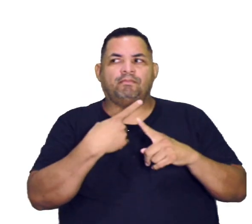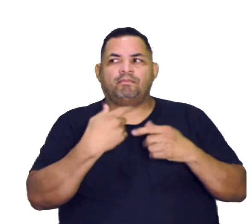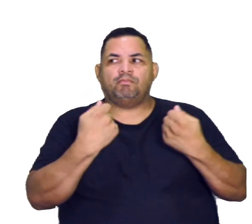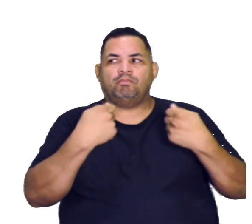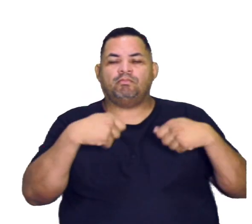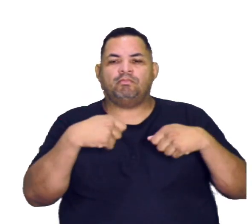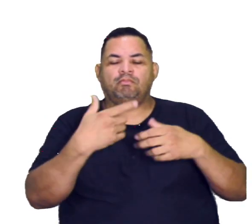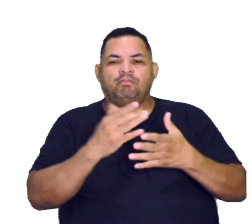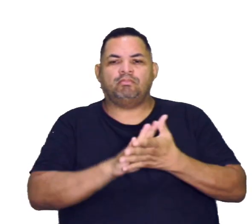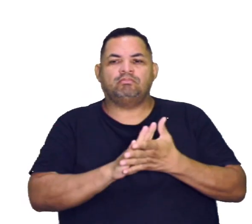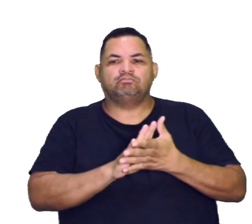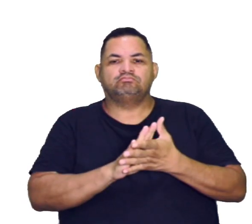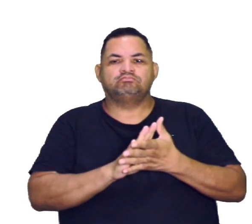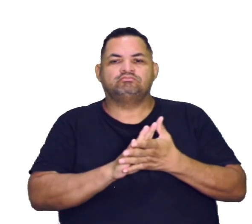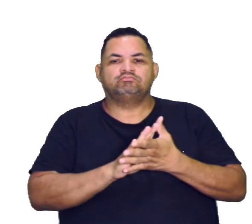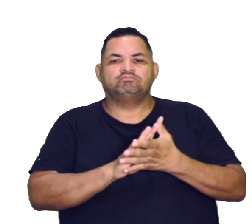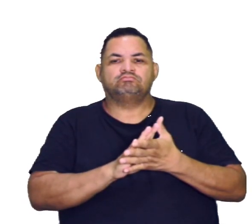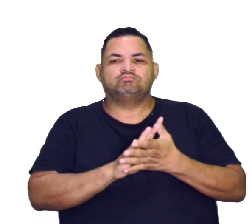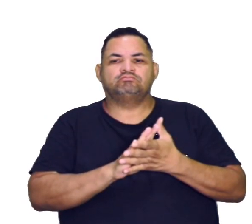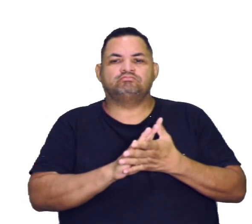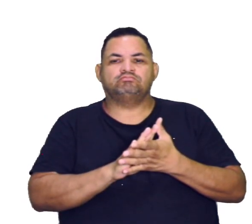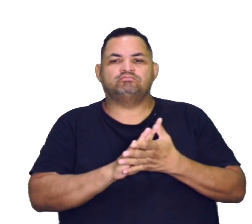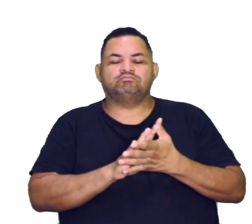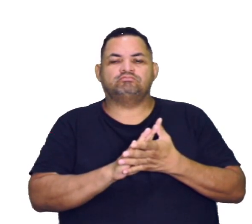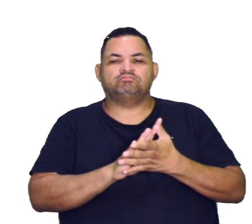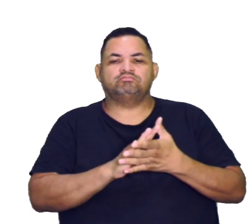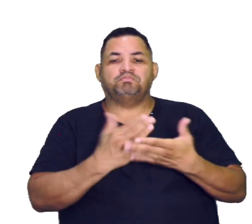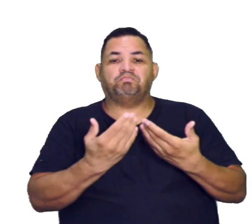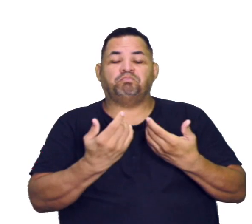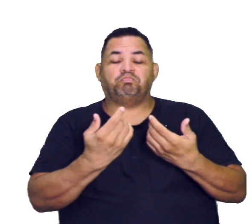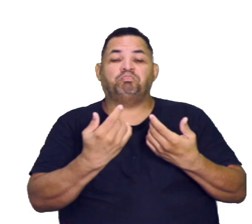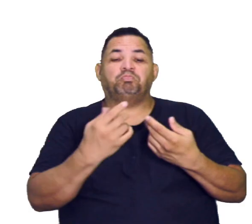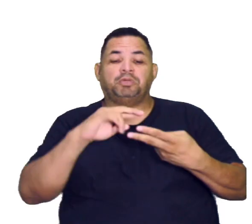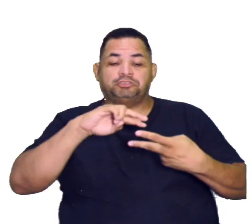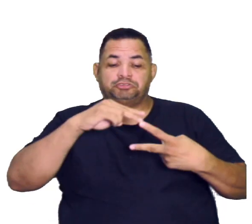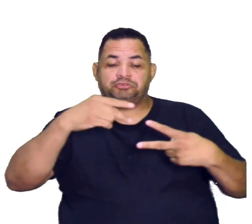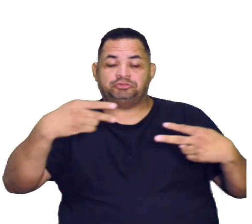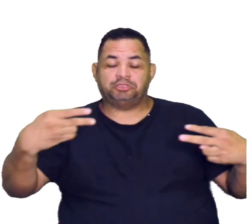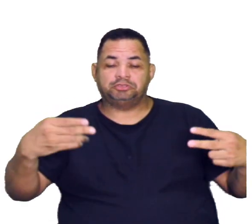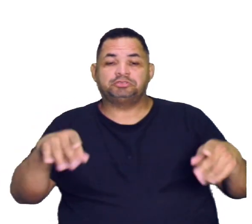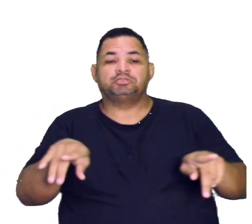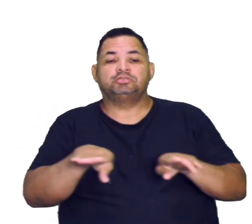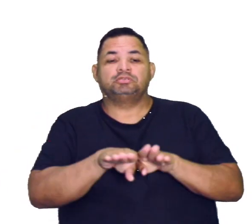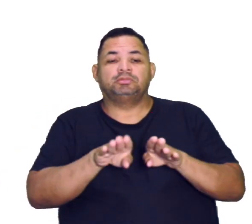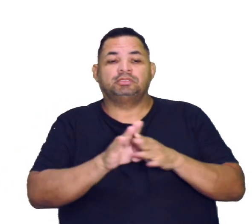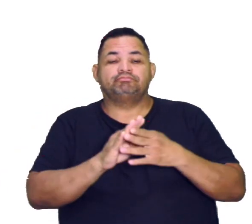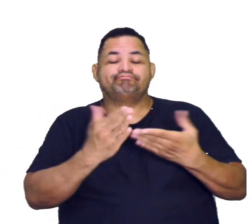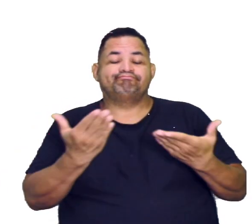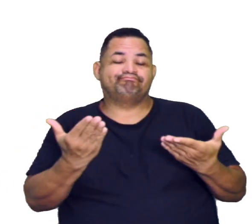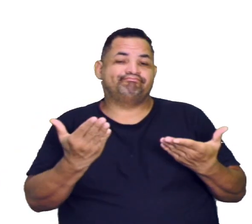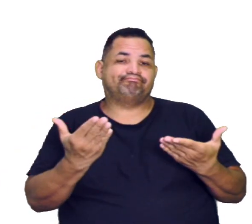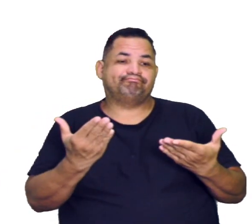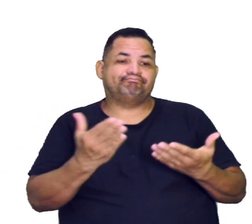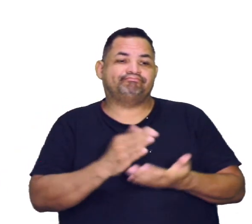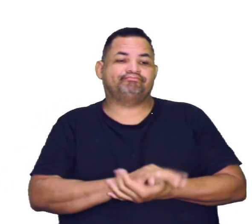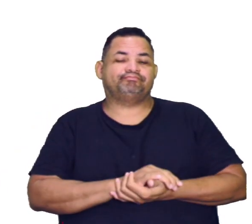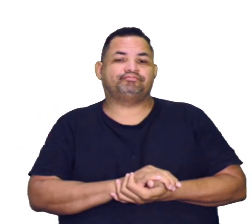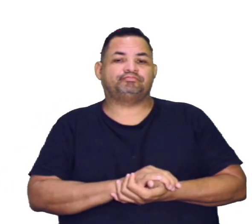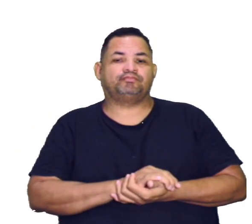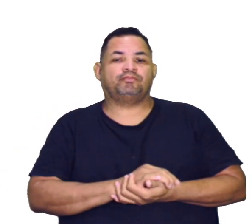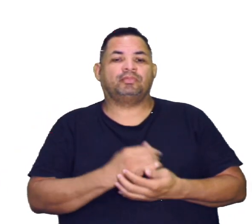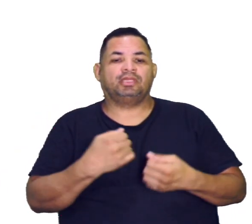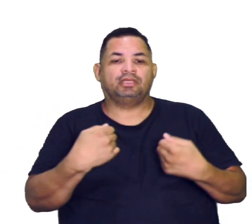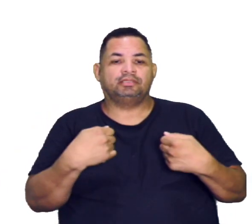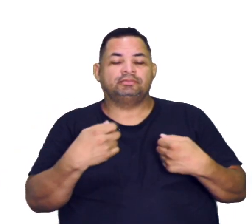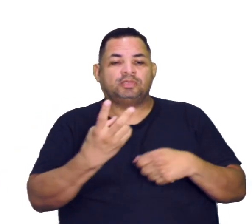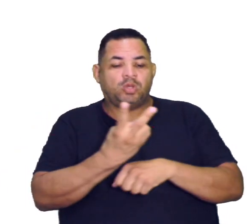sua saúde através aí do seu fator genético, tá? E aí não tem para onde correr, né? A gente tem